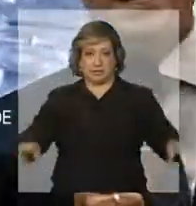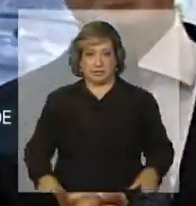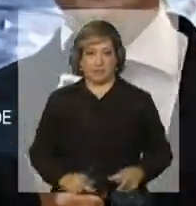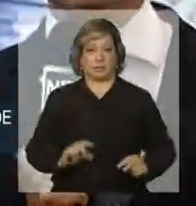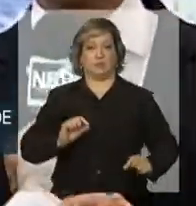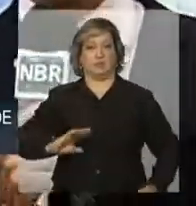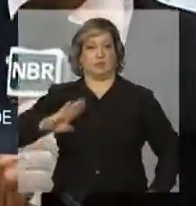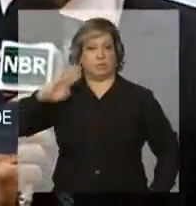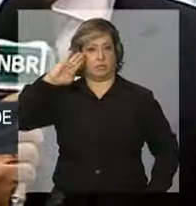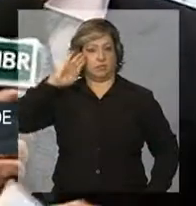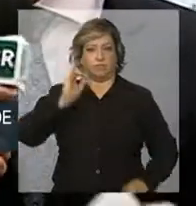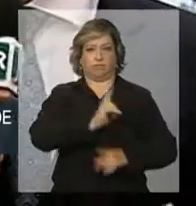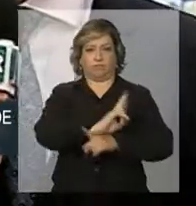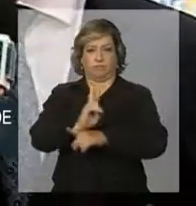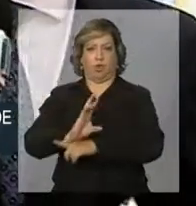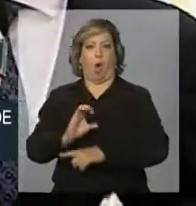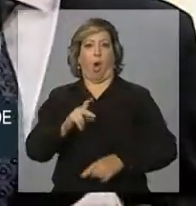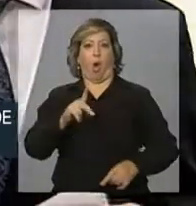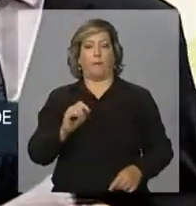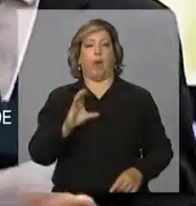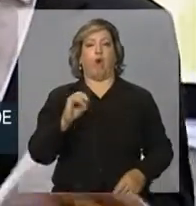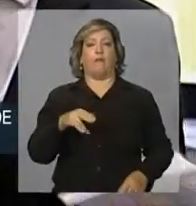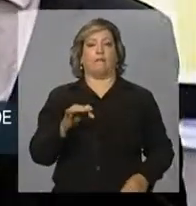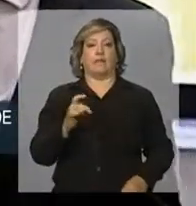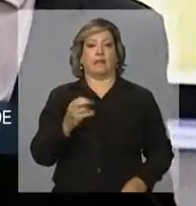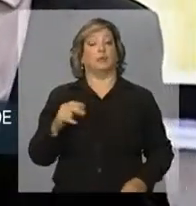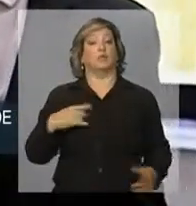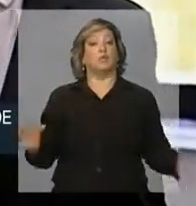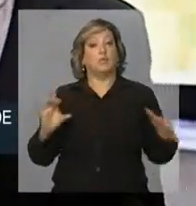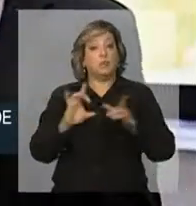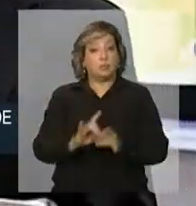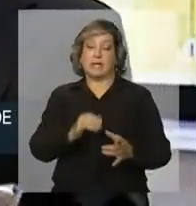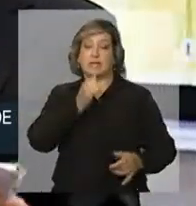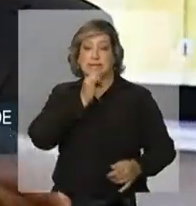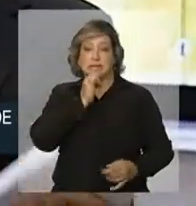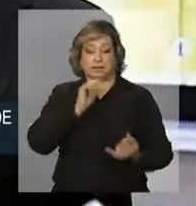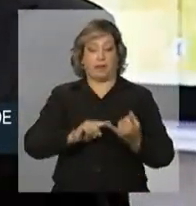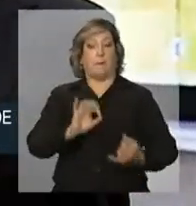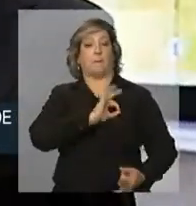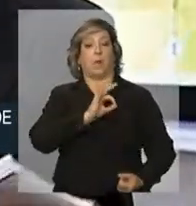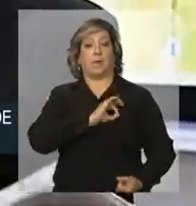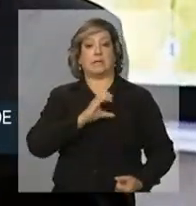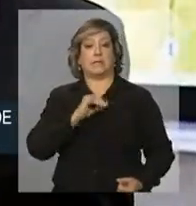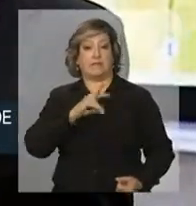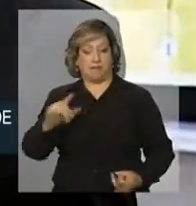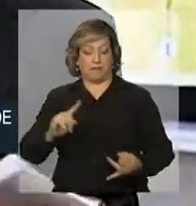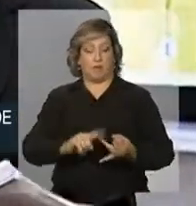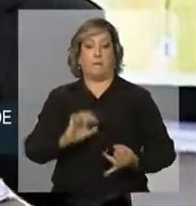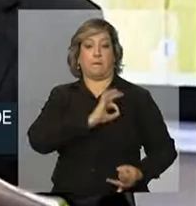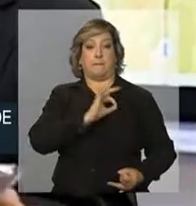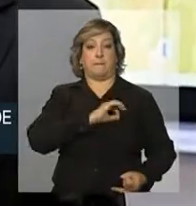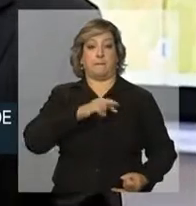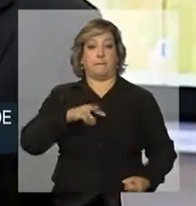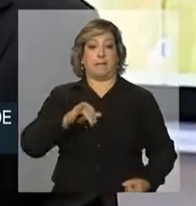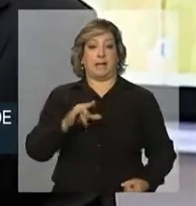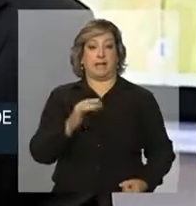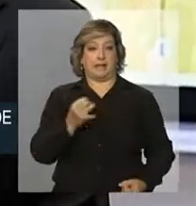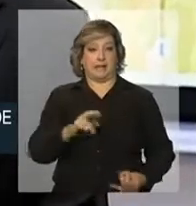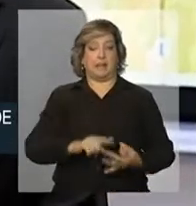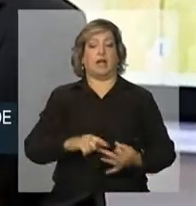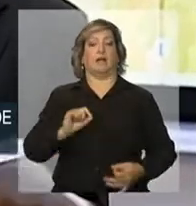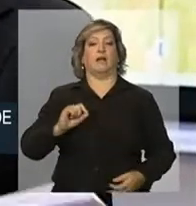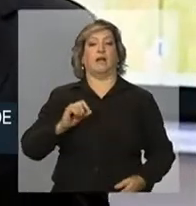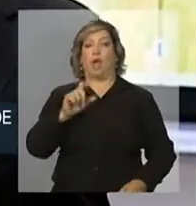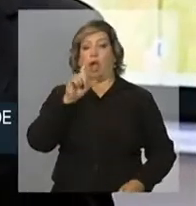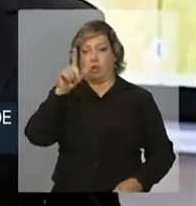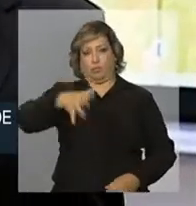vão atuar na segurança na Copa das Confederações seja conjunto por exemplo a polícia civil a polícia militar Federal Corpo de Bombeiros